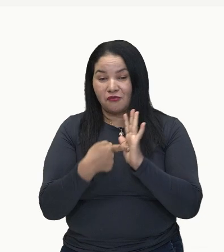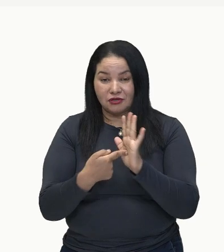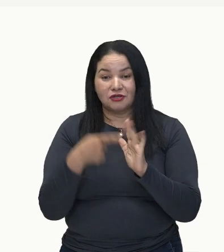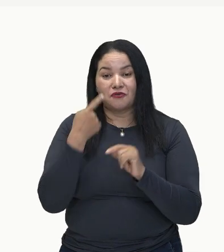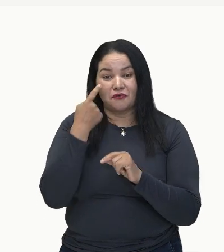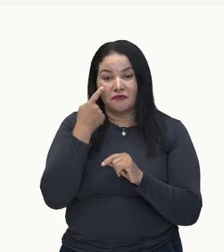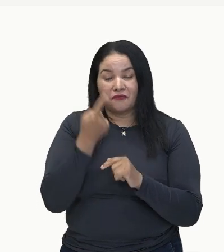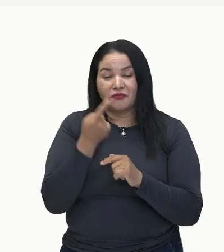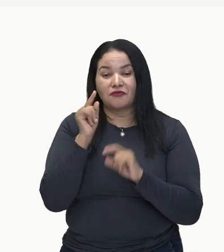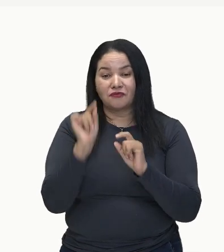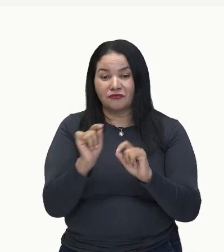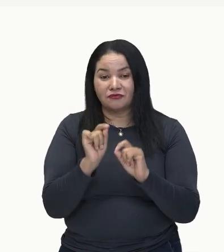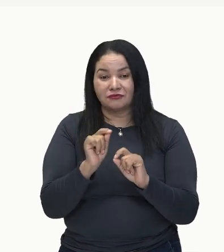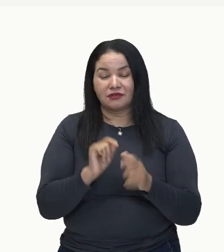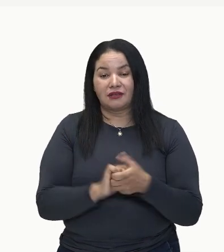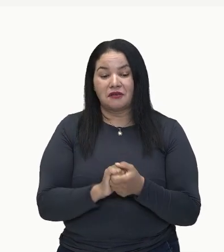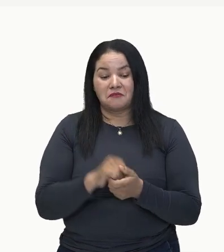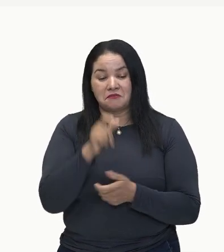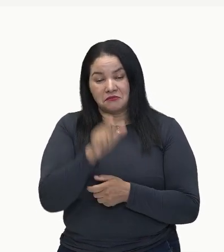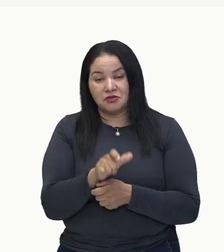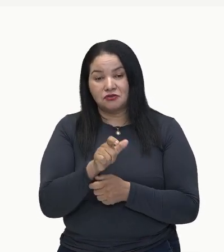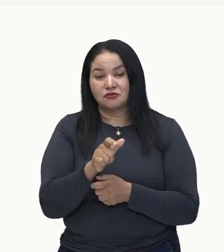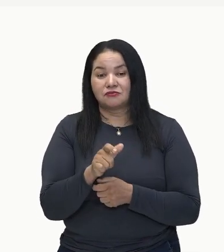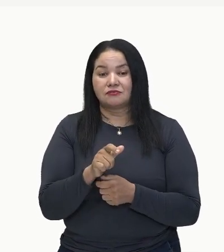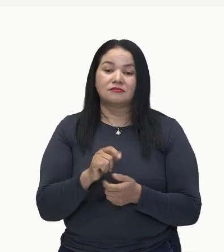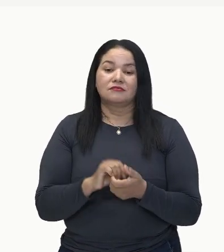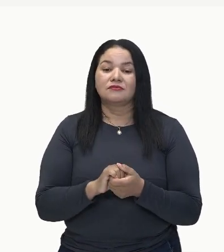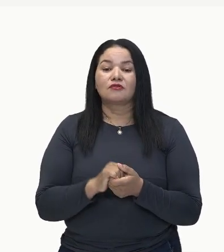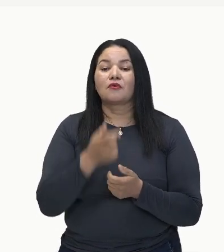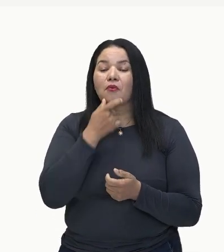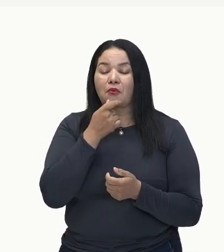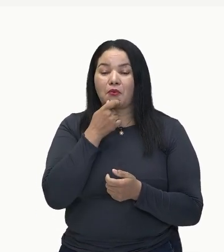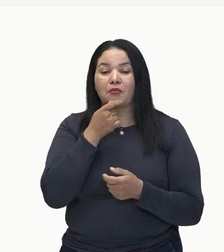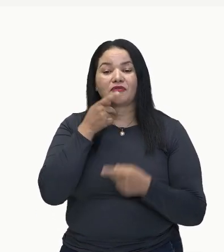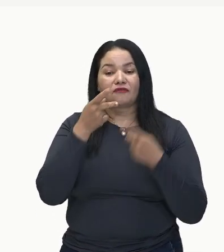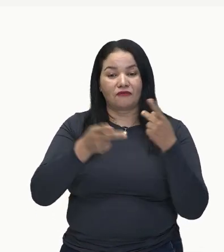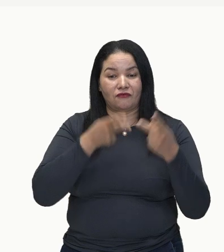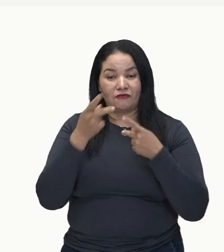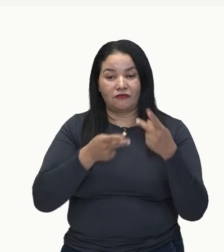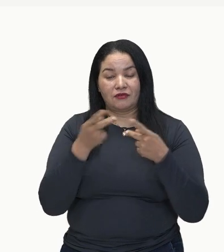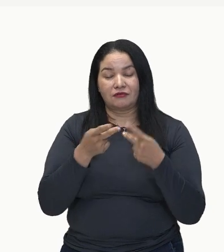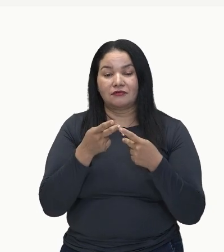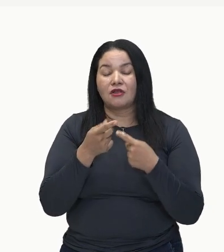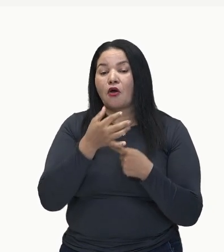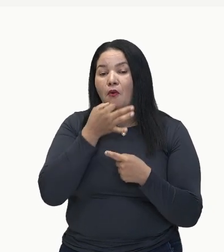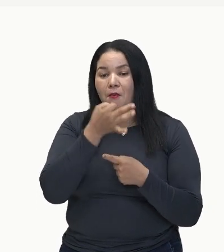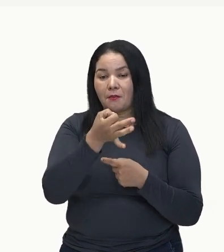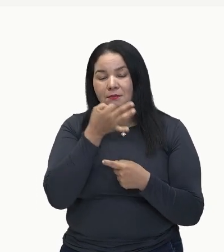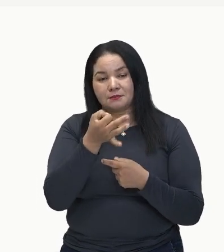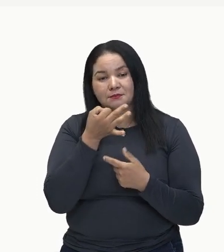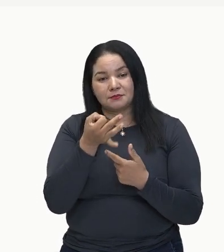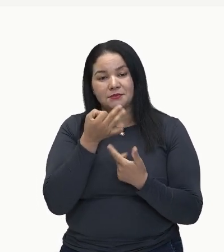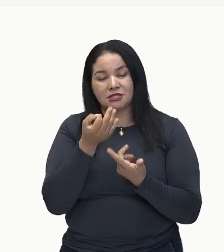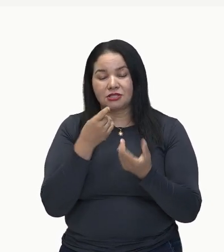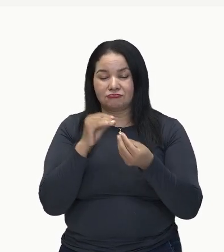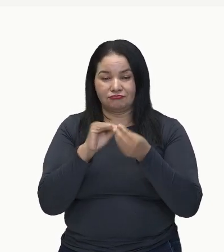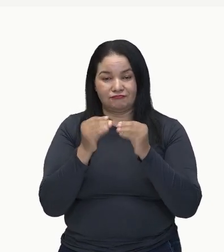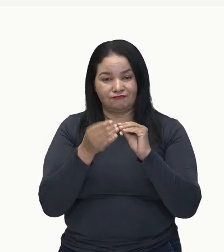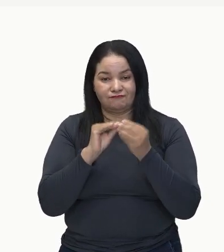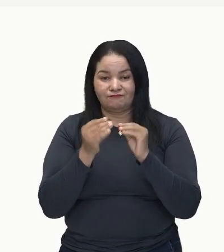No caso aqui, o Antunes Filho, que falou a respeito da novela na Veja